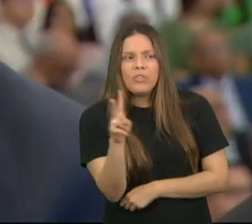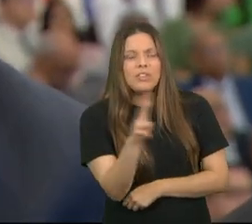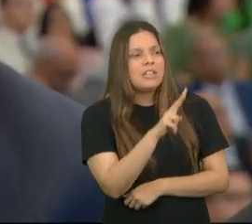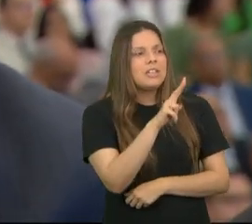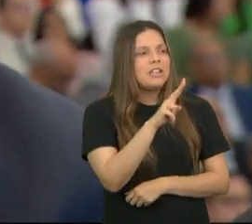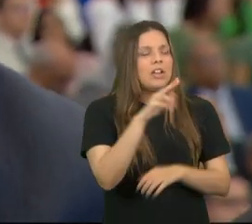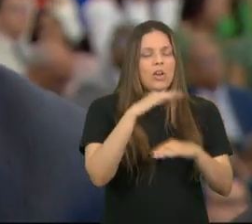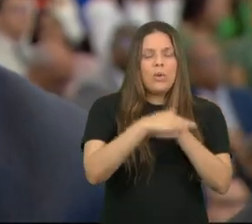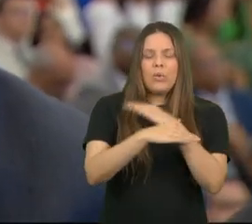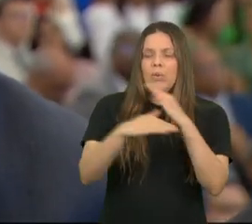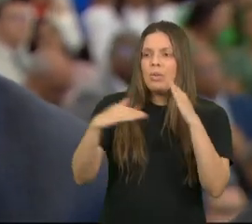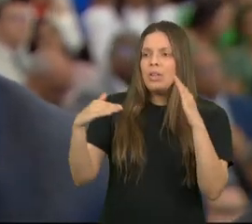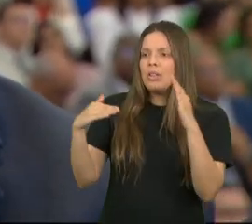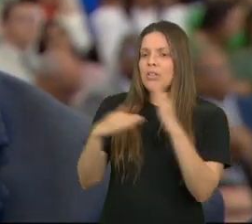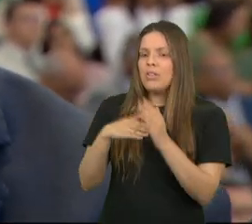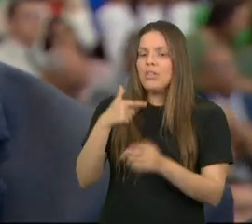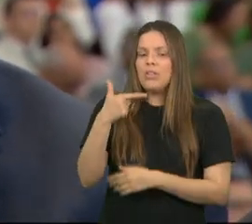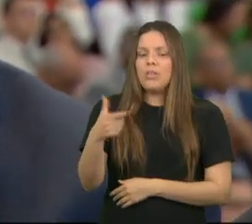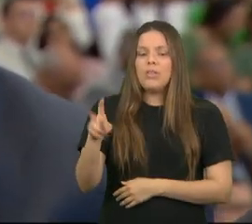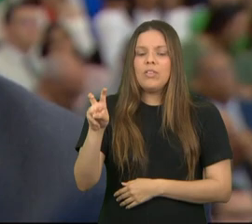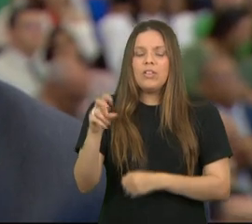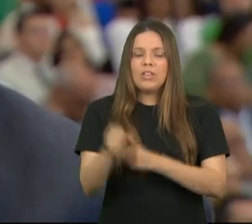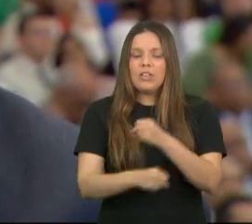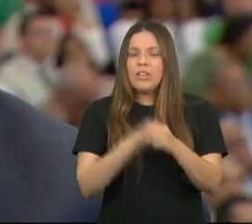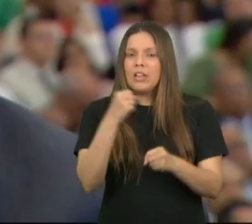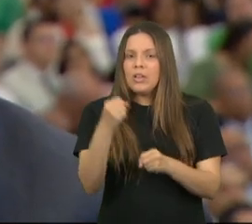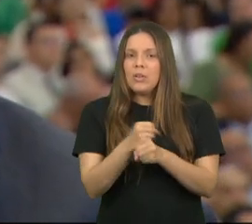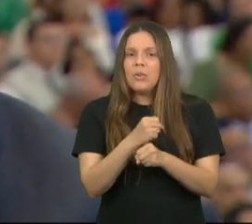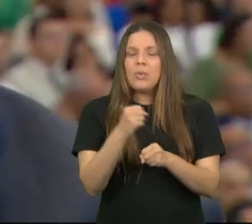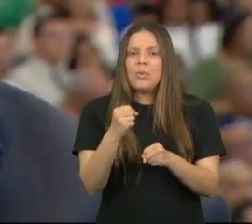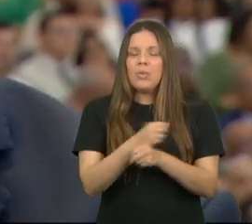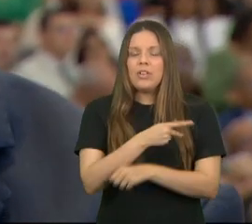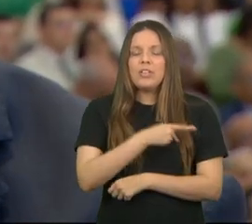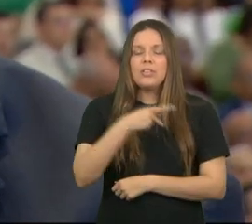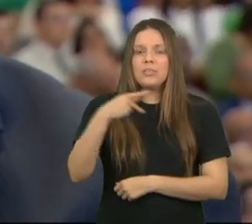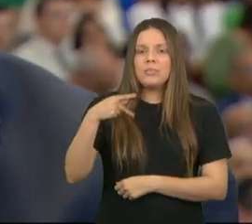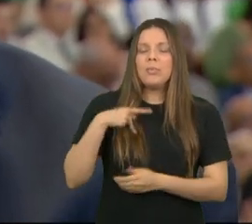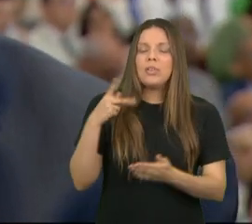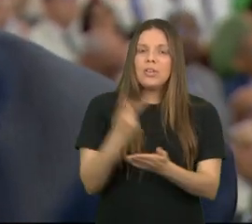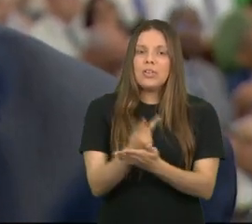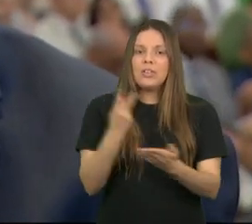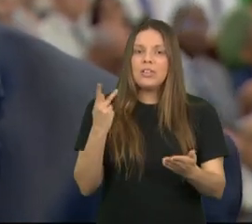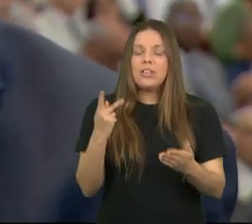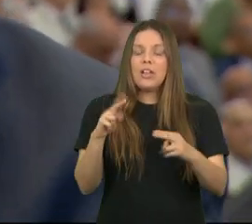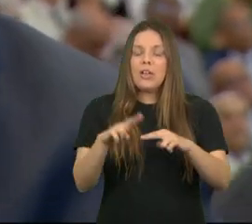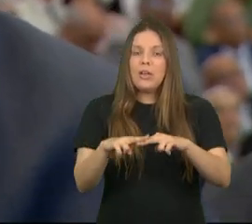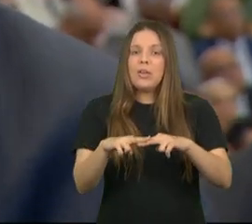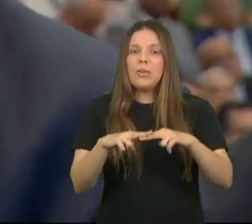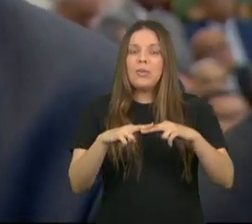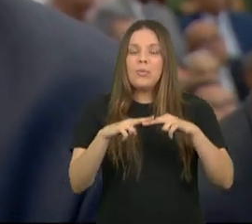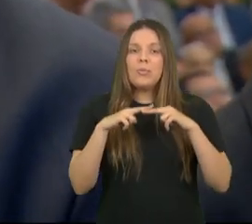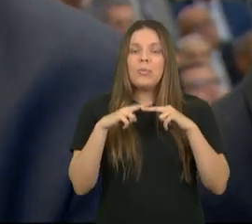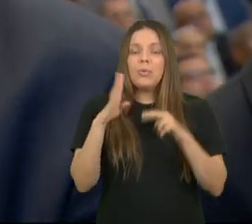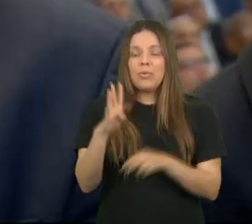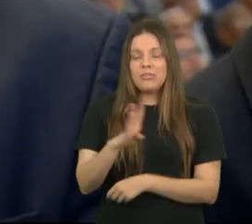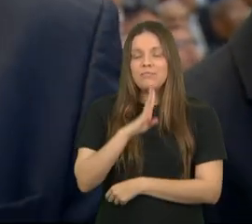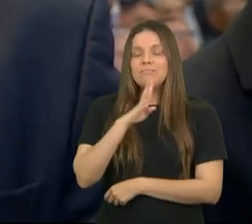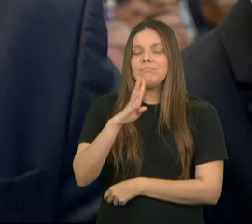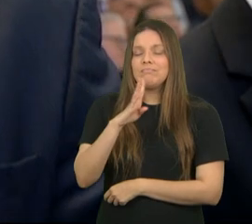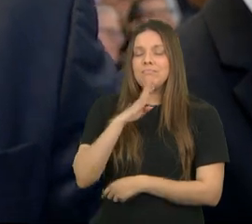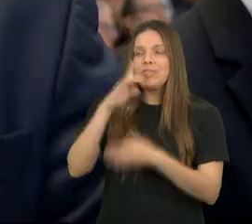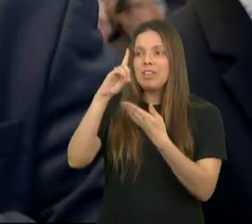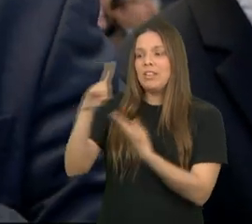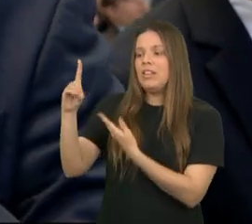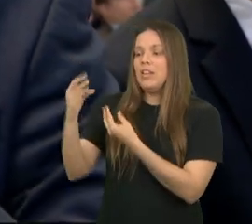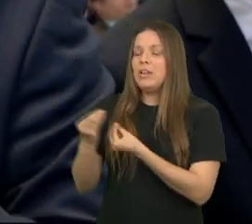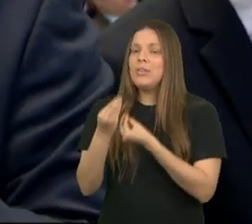Tudo que nestes 25 anos de ministério aconteceu foi pela visão e conhecimento que Deus lhe